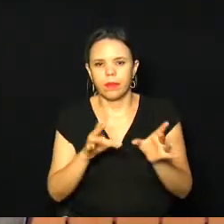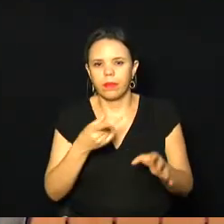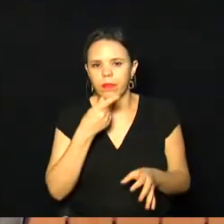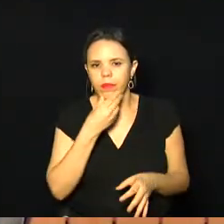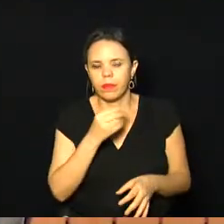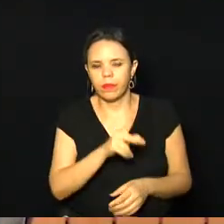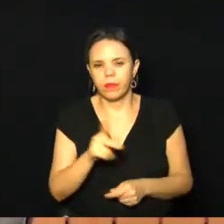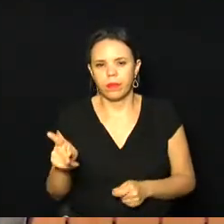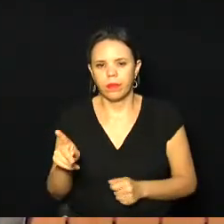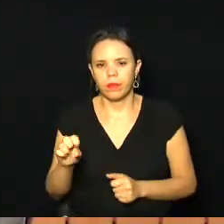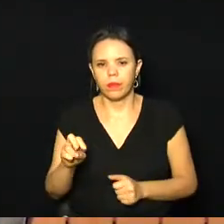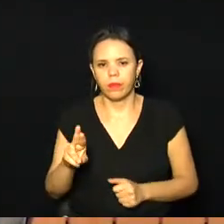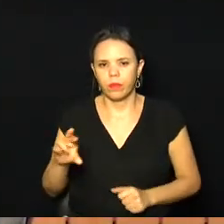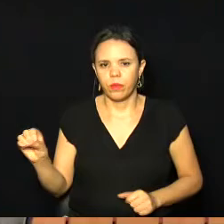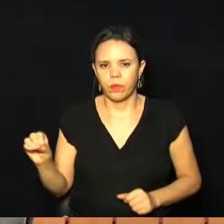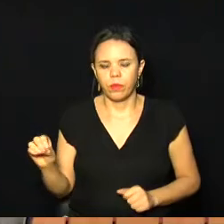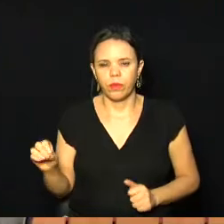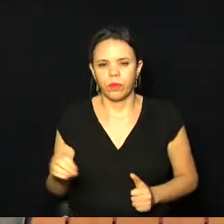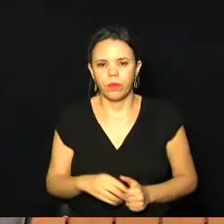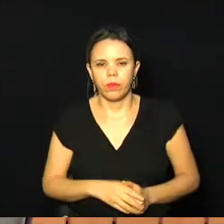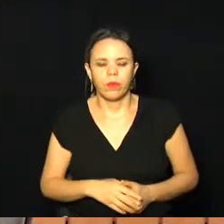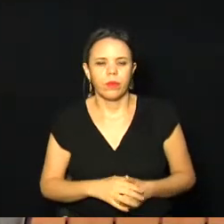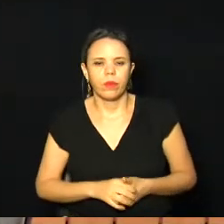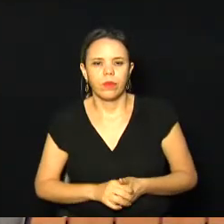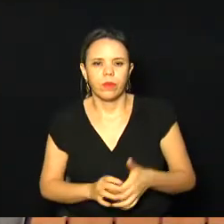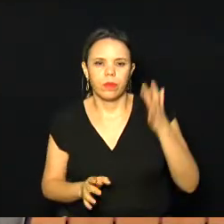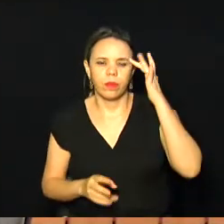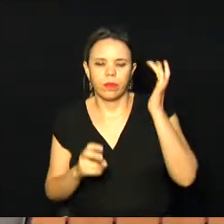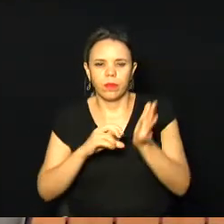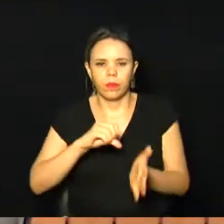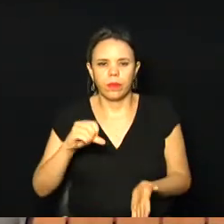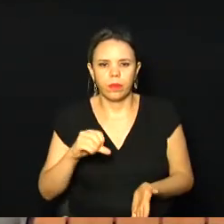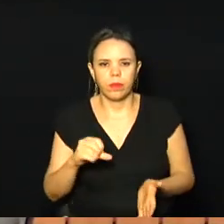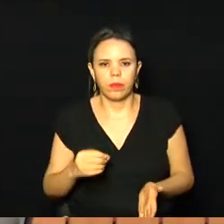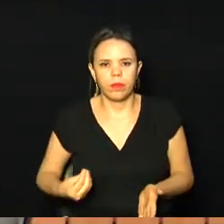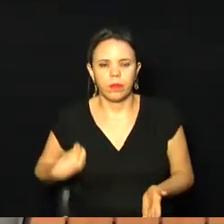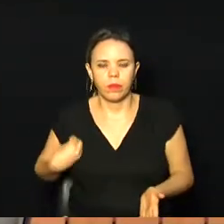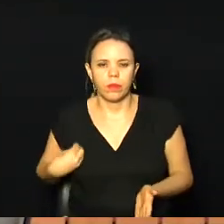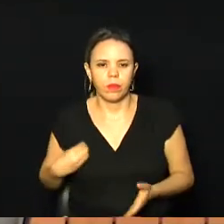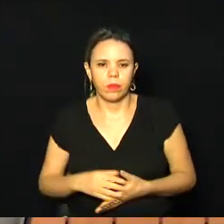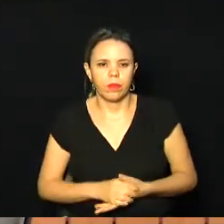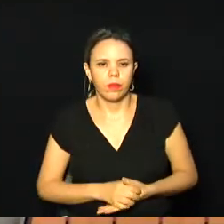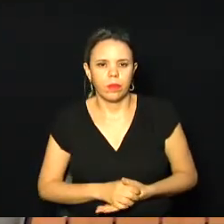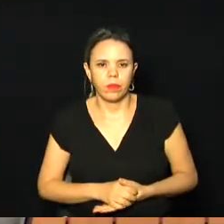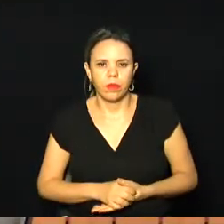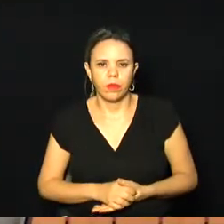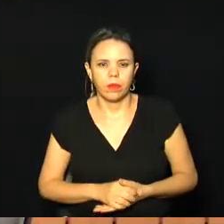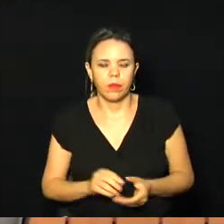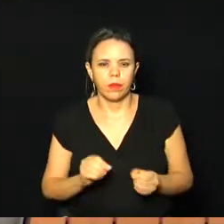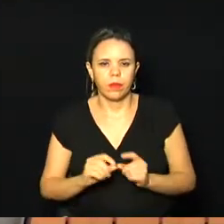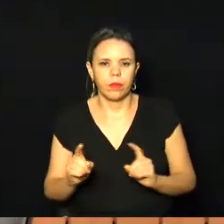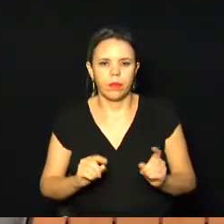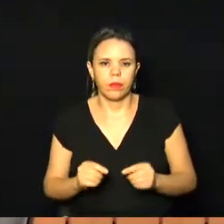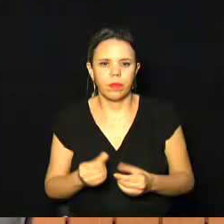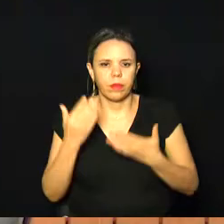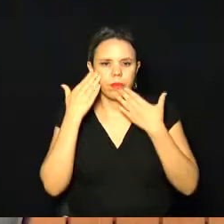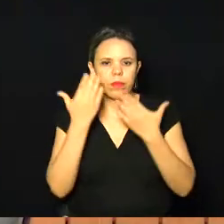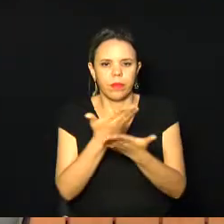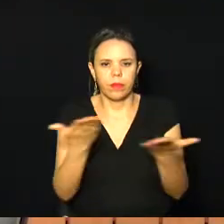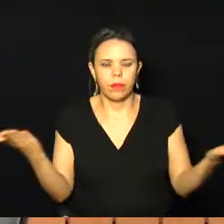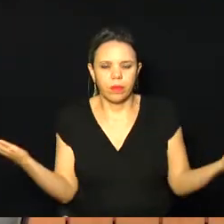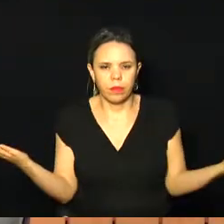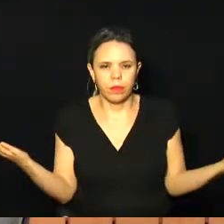professor Sérgio Barbosa. É muito jóia isso. Então, amanhã cedo, às 9 horas, a gente estaríamos fazendo essa reunião. Obrigado a